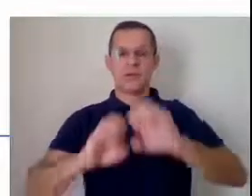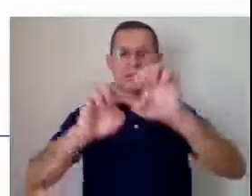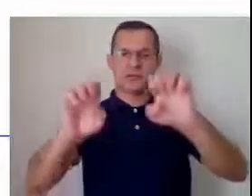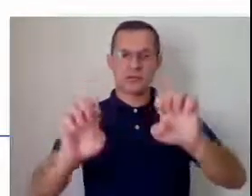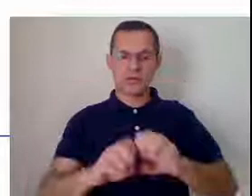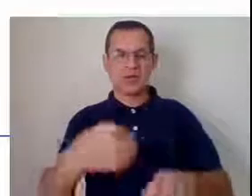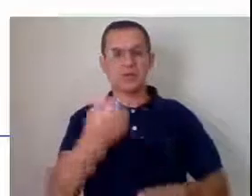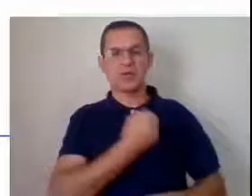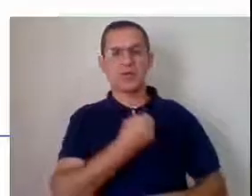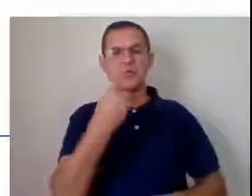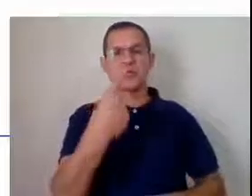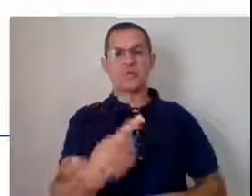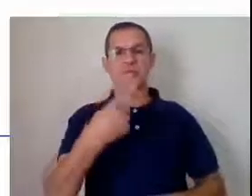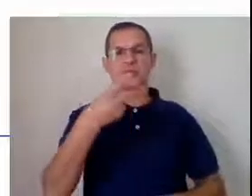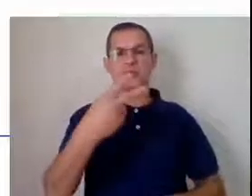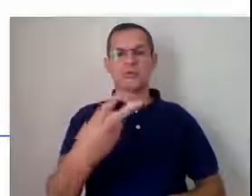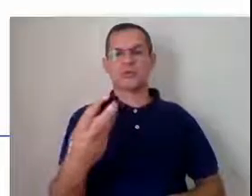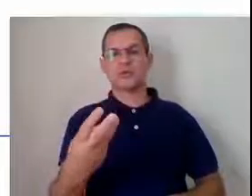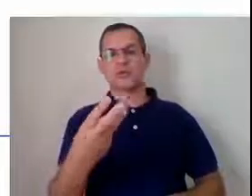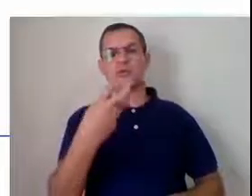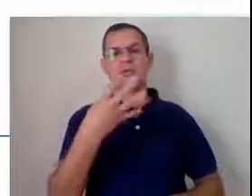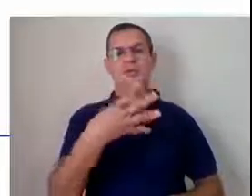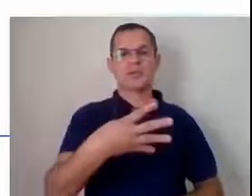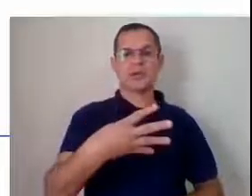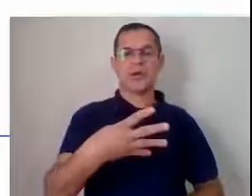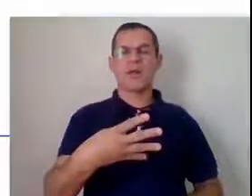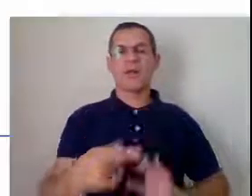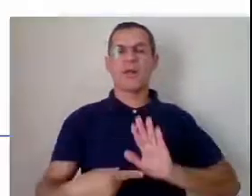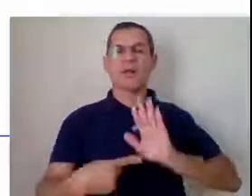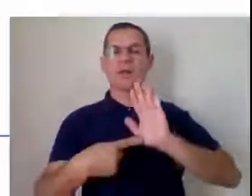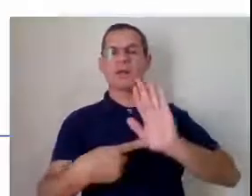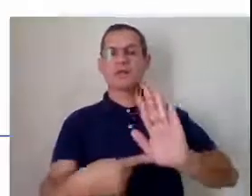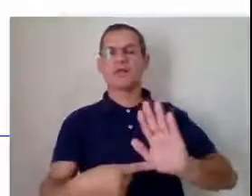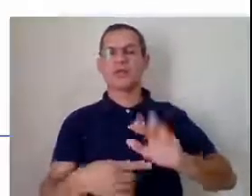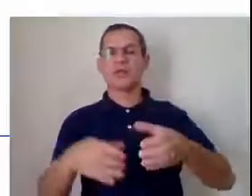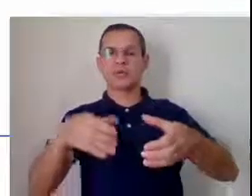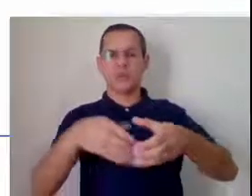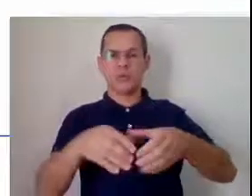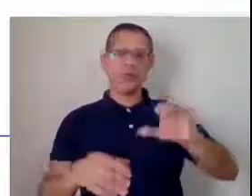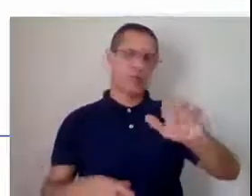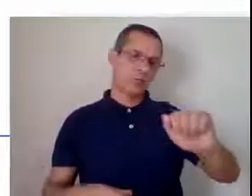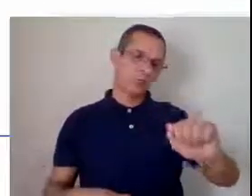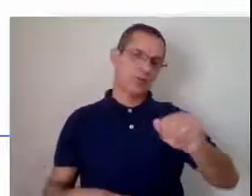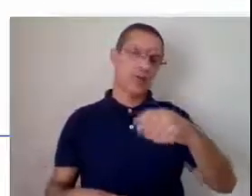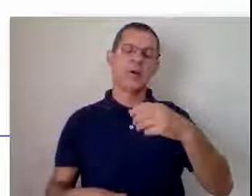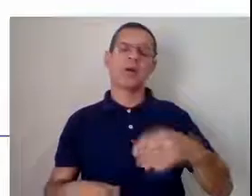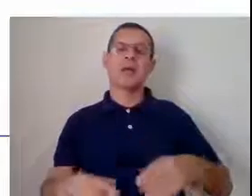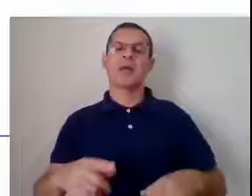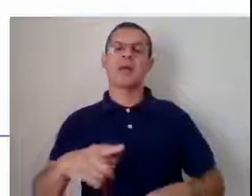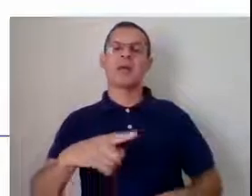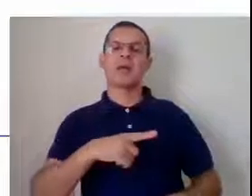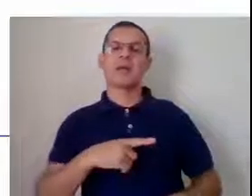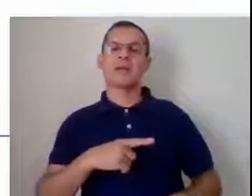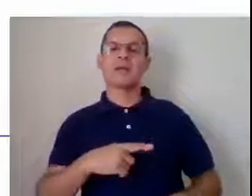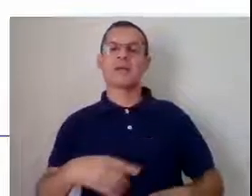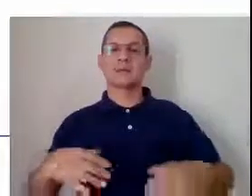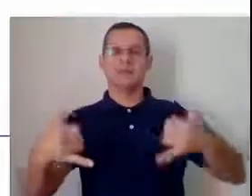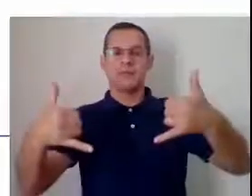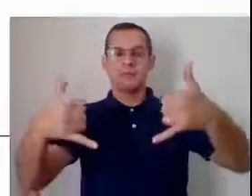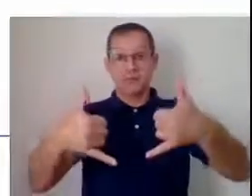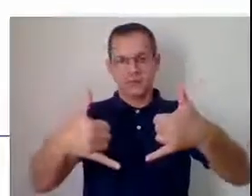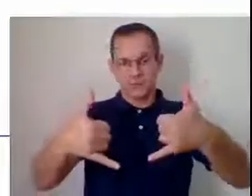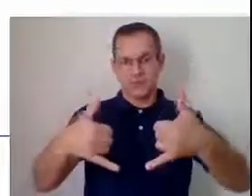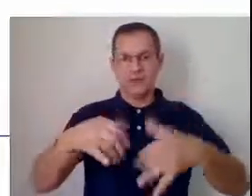dos números 1, 2, 3 e 4. Então, a representação do conjunto A. E aqui, entre chaves,